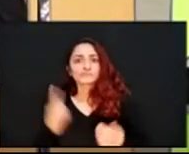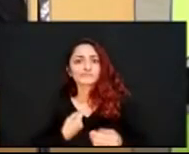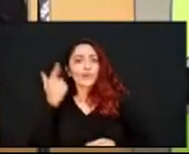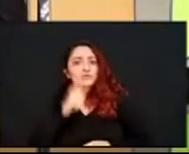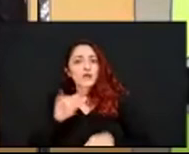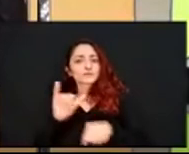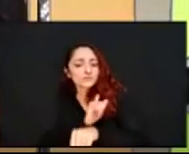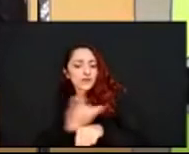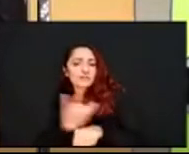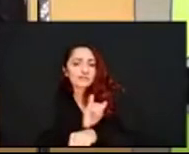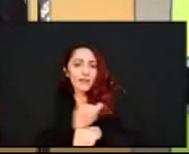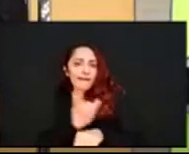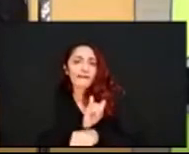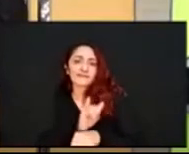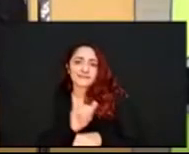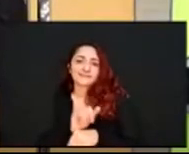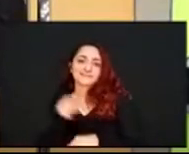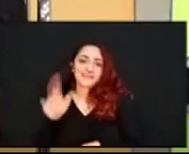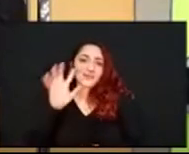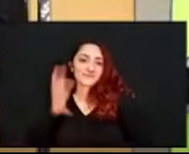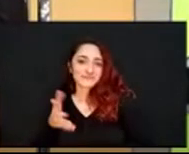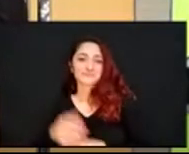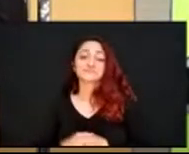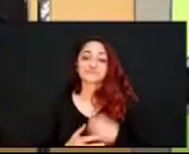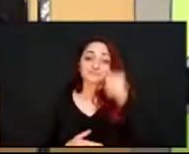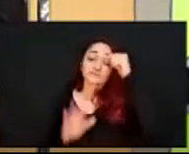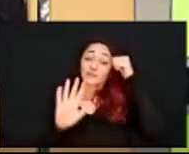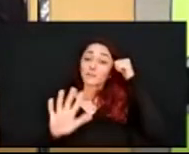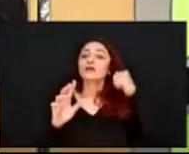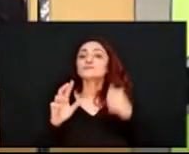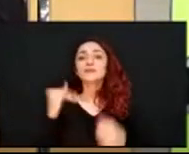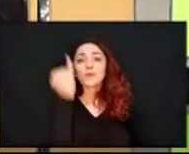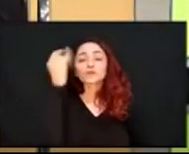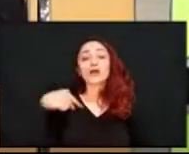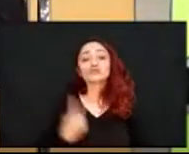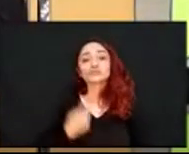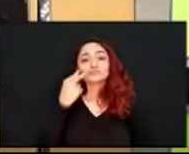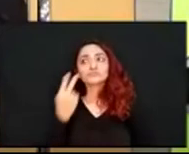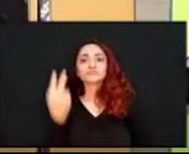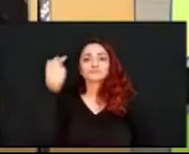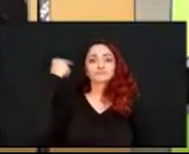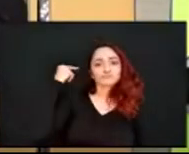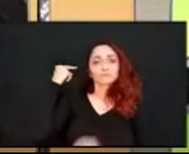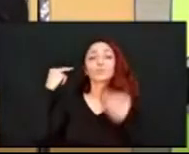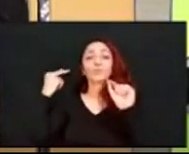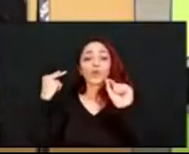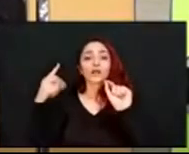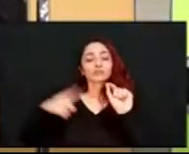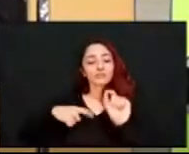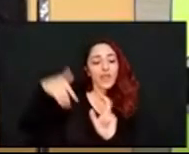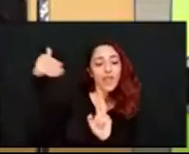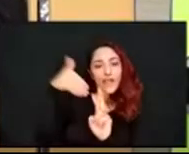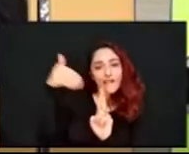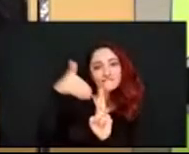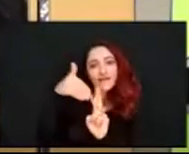estratégica mas assim olhando para trás é sempre muito bom olhar para trás para criar uma referência para os próximos dez que nenhum